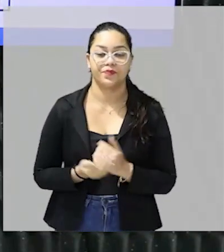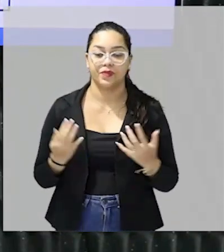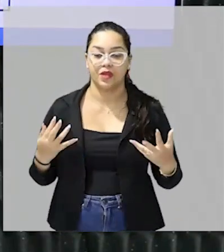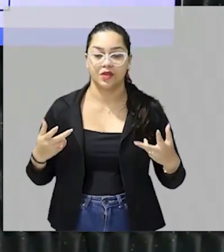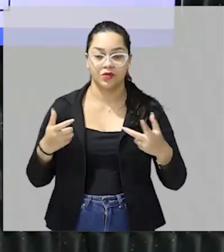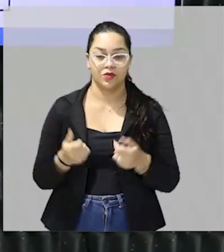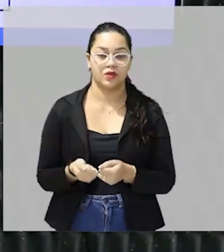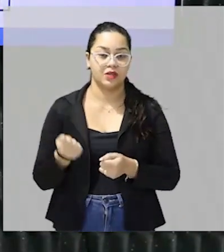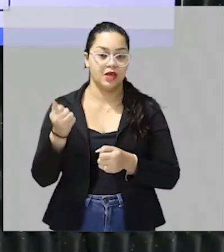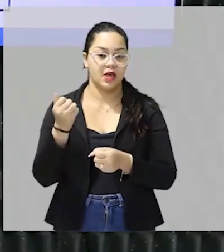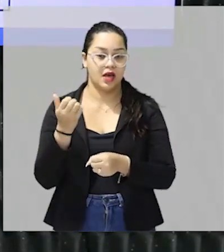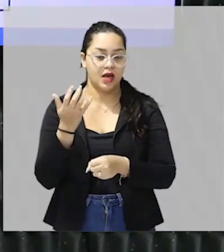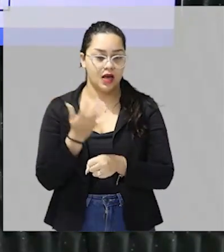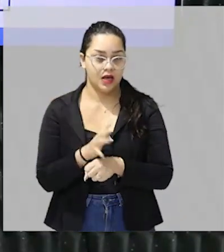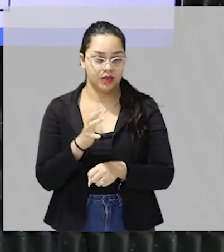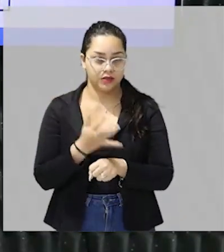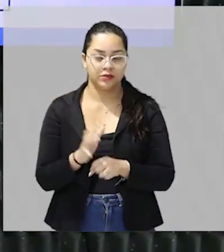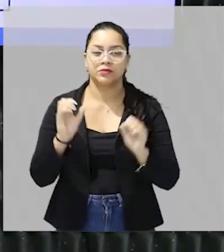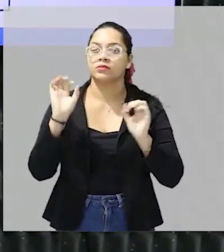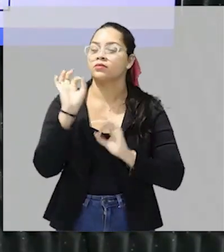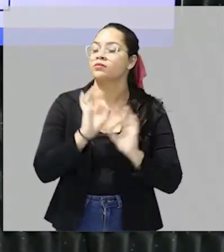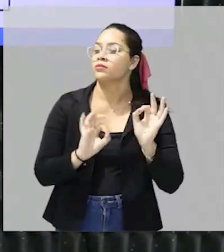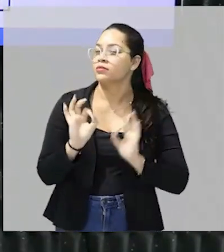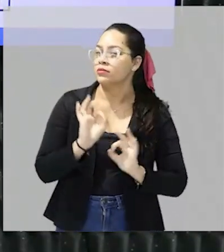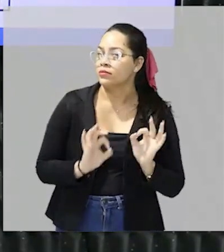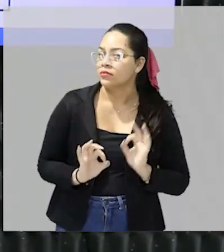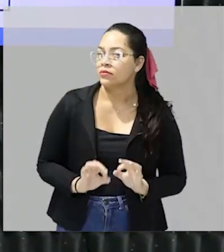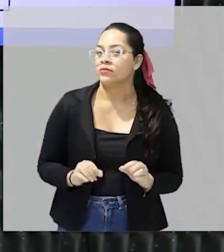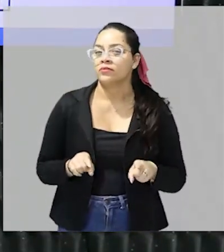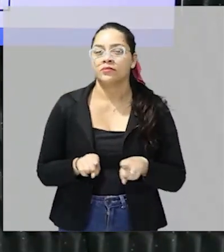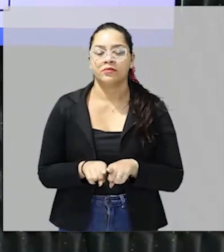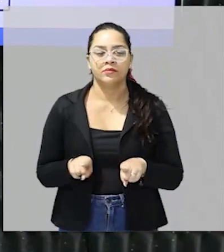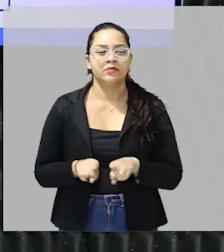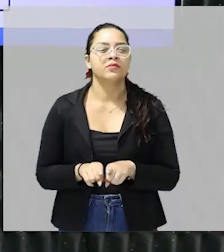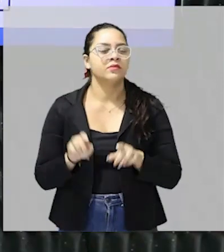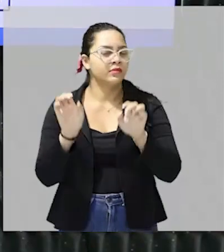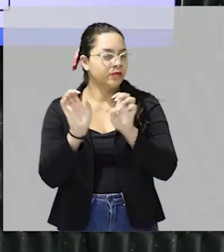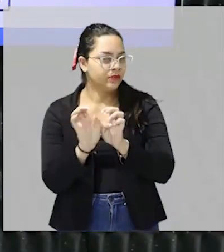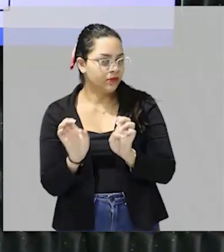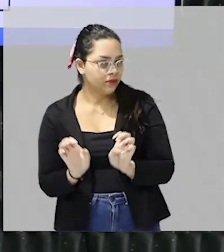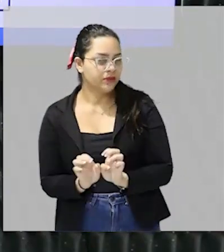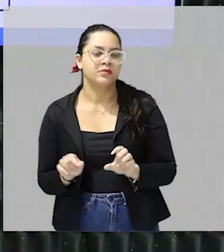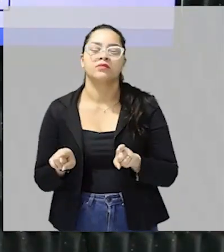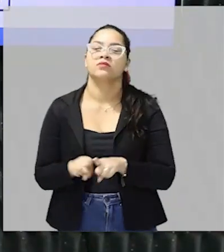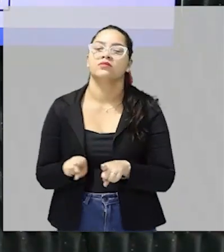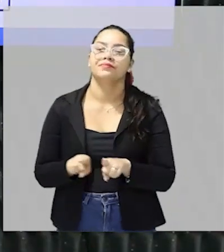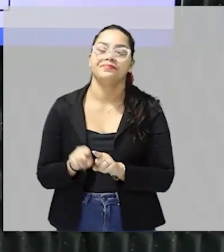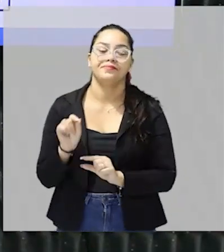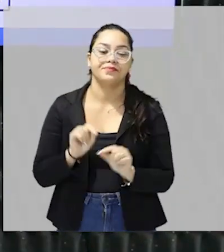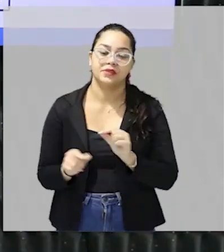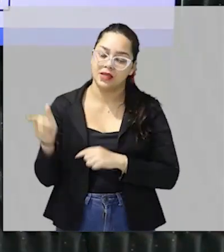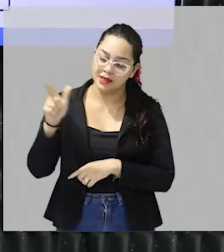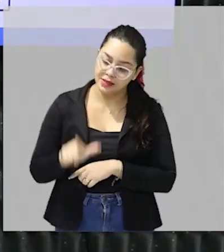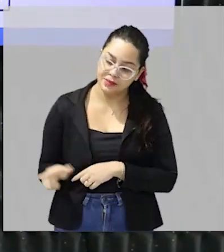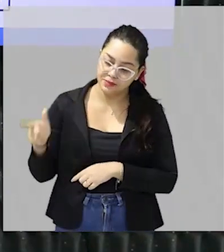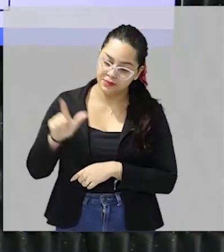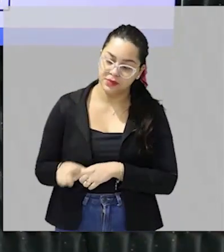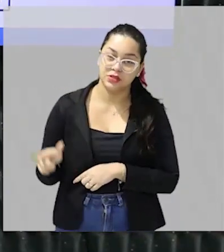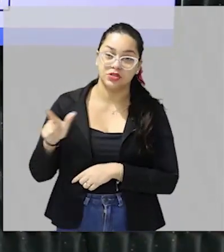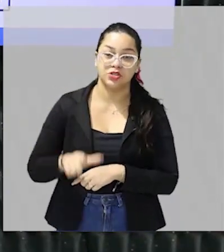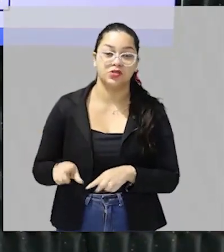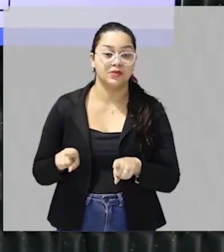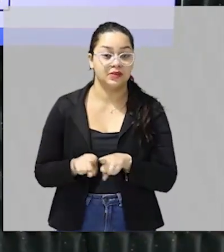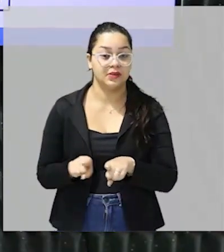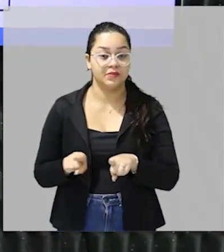toda atividade física, que ela é planejada, que ela é estruturada, que ela é repetitiva, que